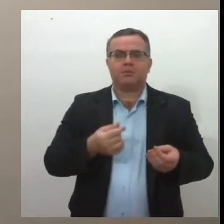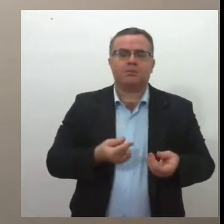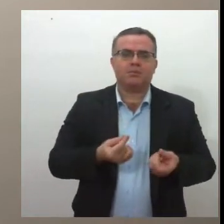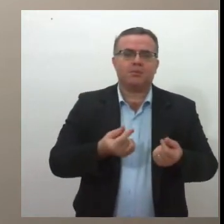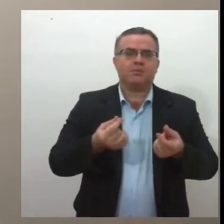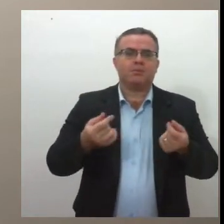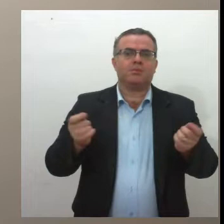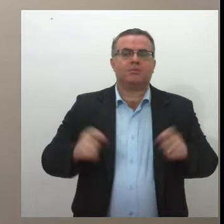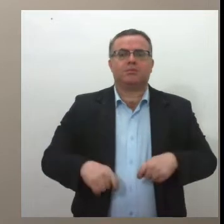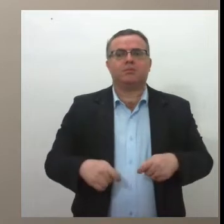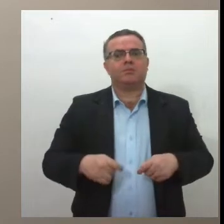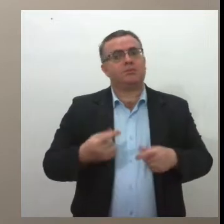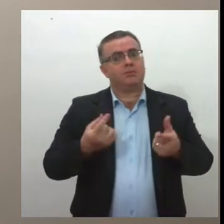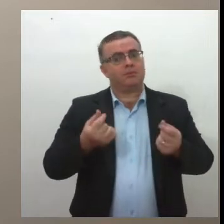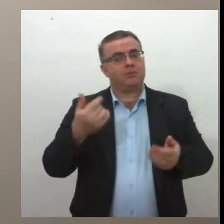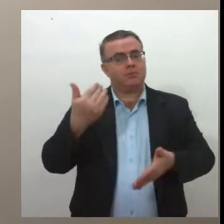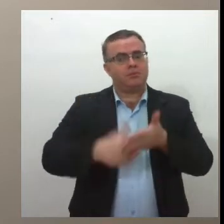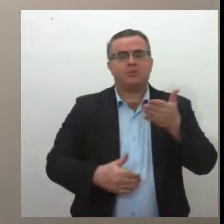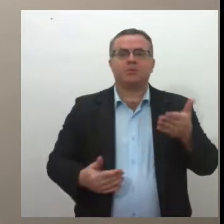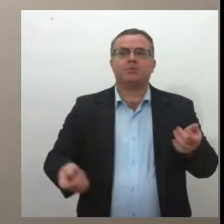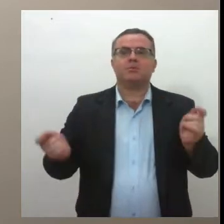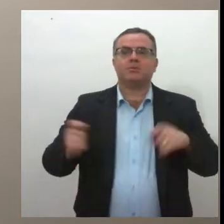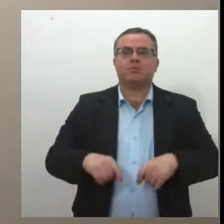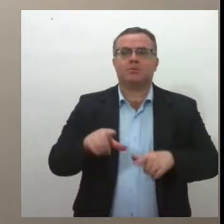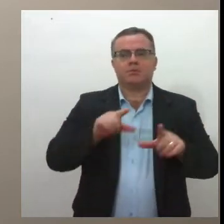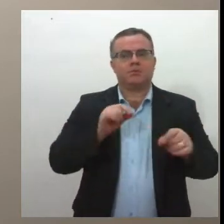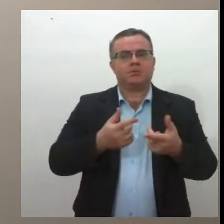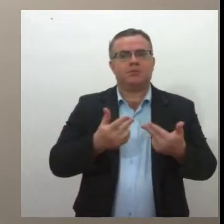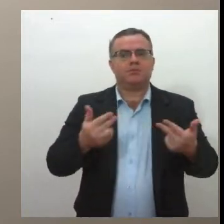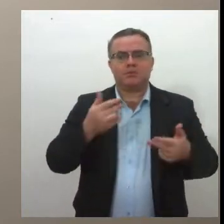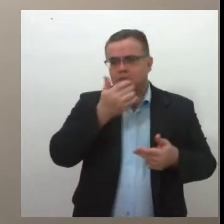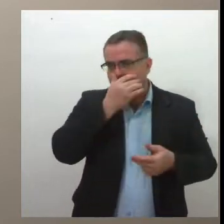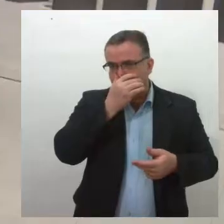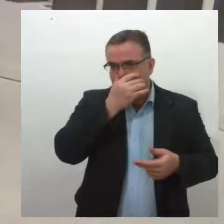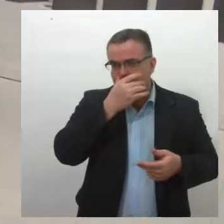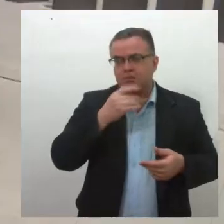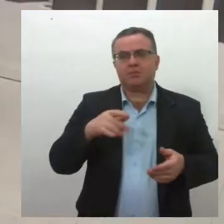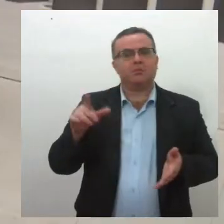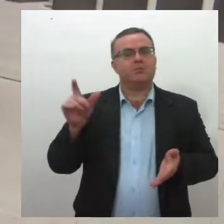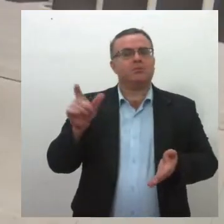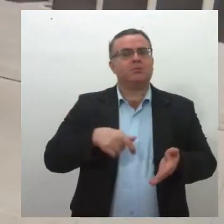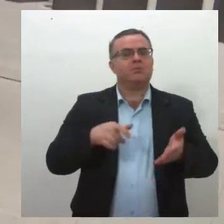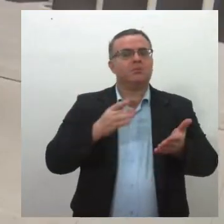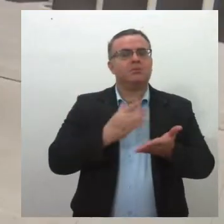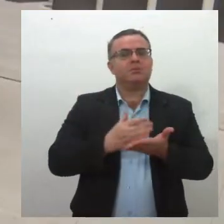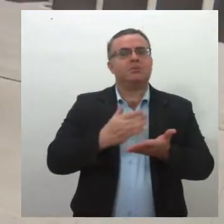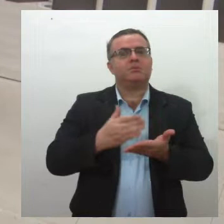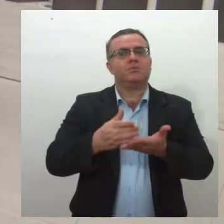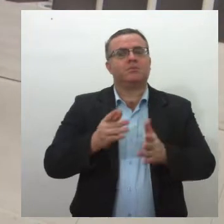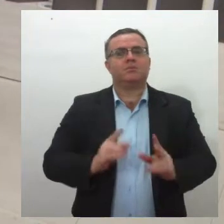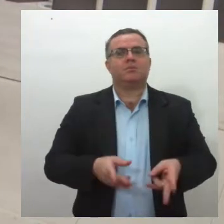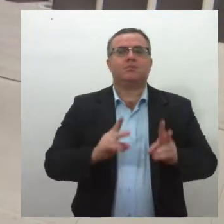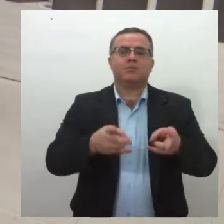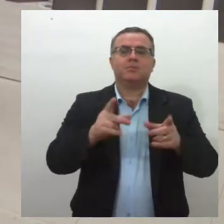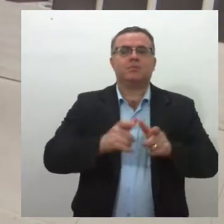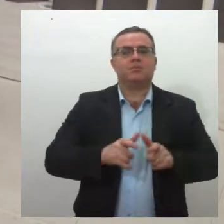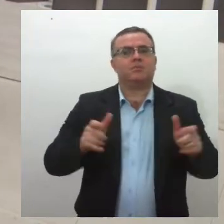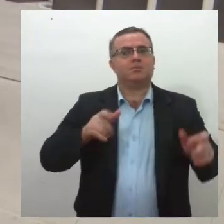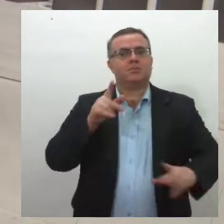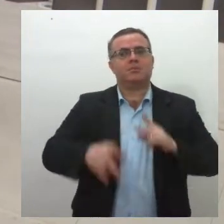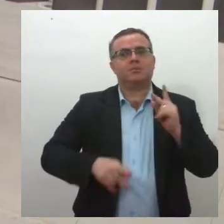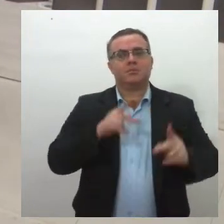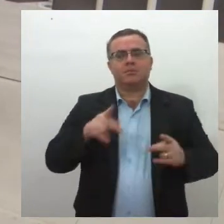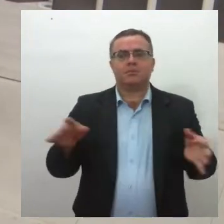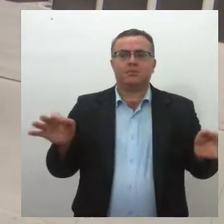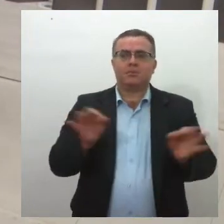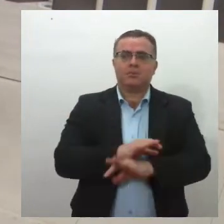de promoção no final do ano e fazer uma boa escolha. E o cartão de crédito continua sendo um vilão para a maioria da população?